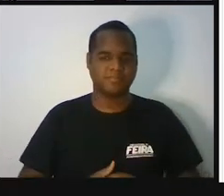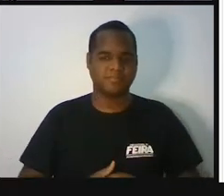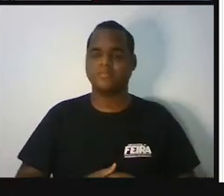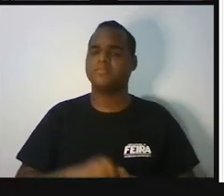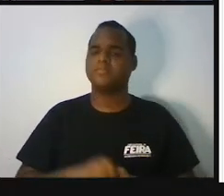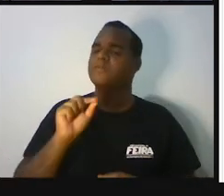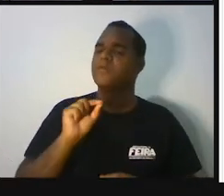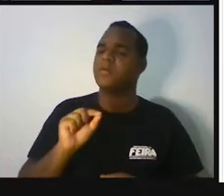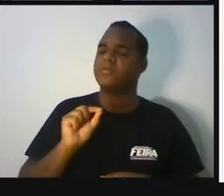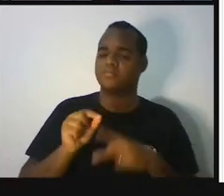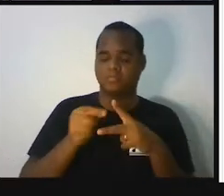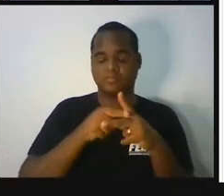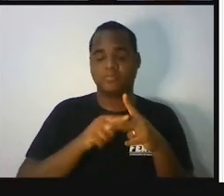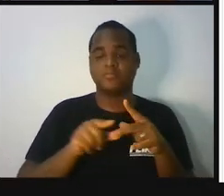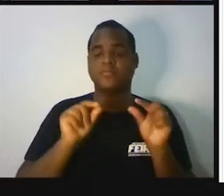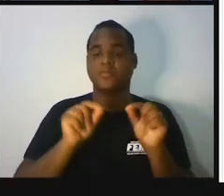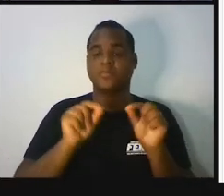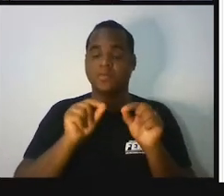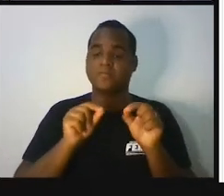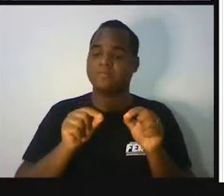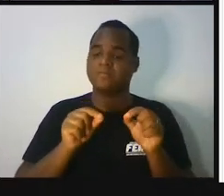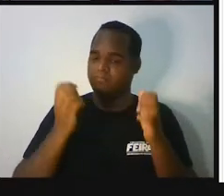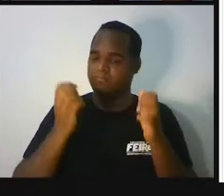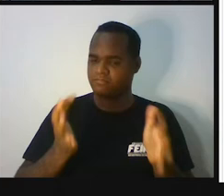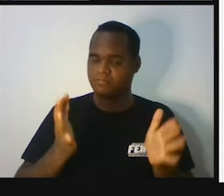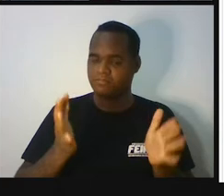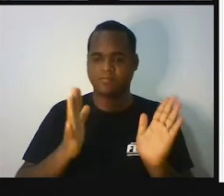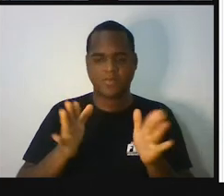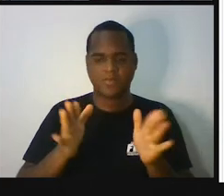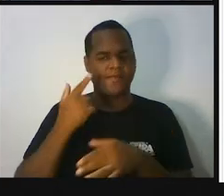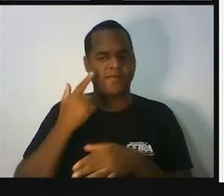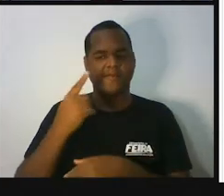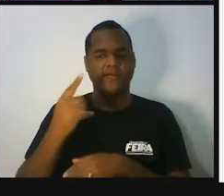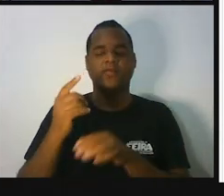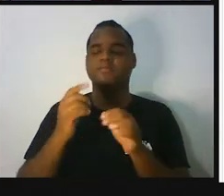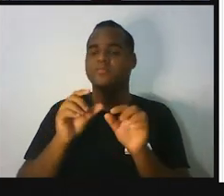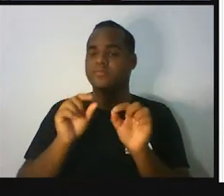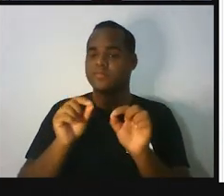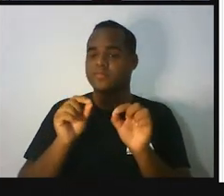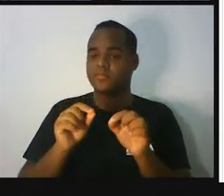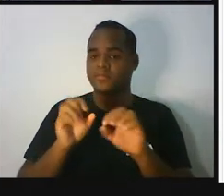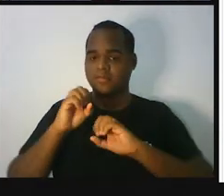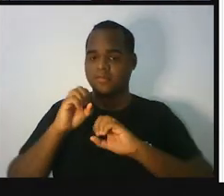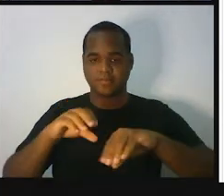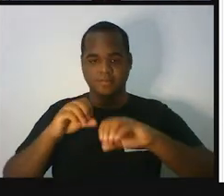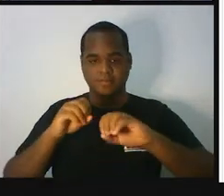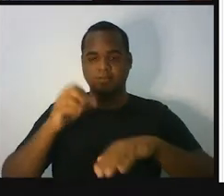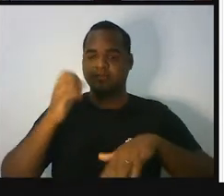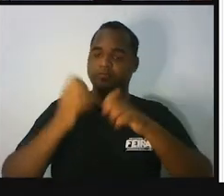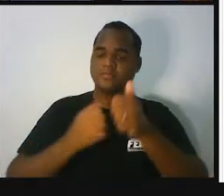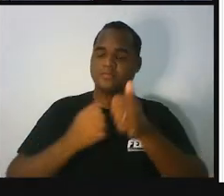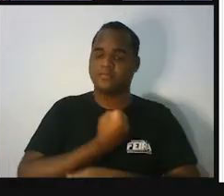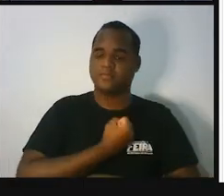é ângulo? Essa aula de ângulo você já viu. Tá? Existe uma aula de ângulo aí, que é a aula de